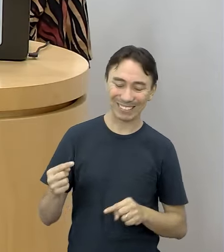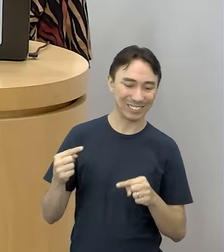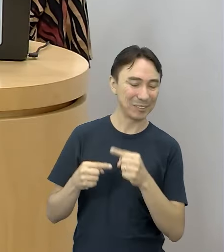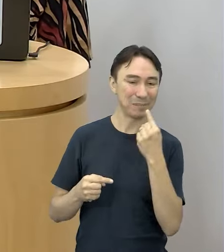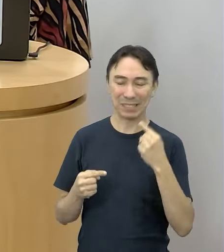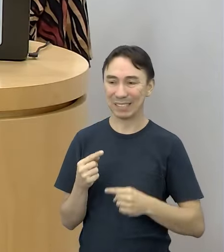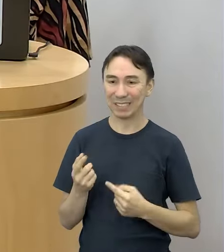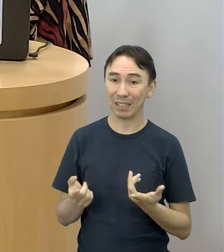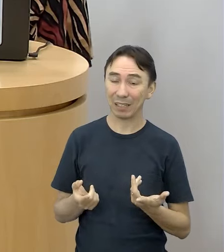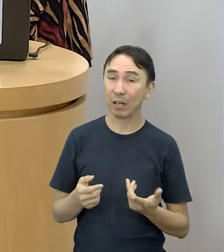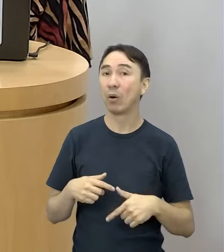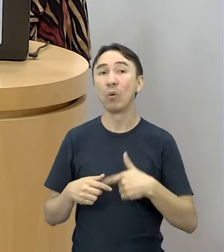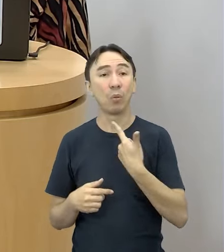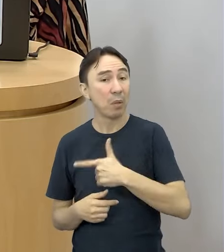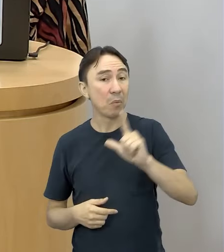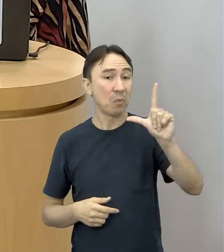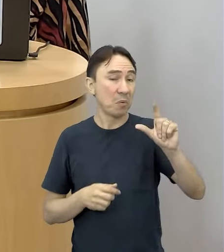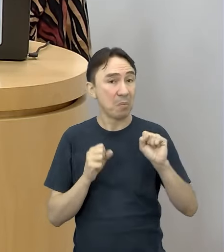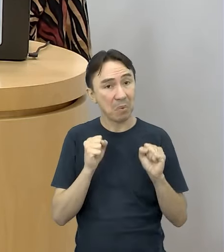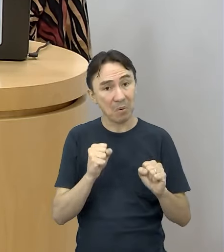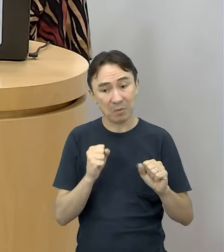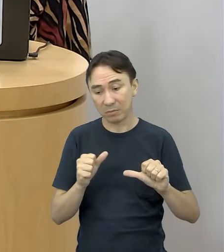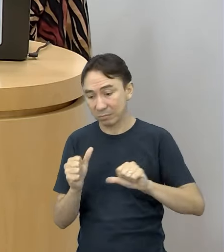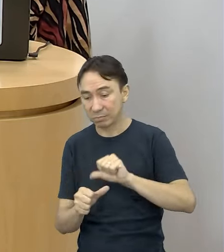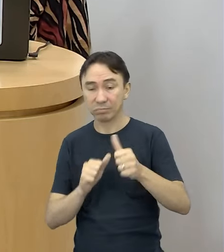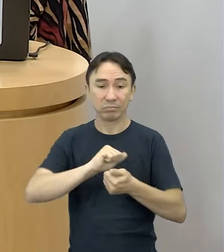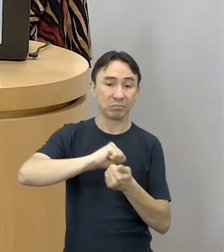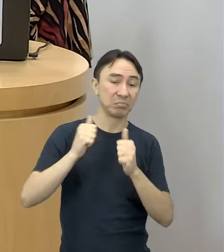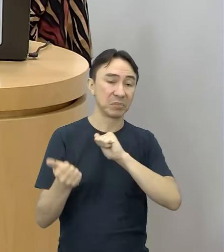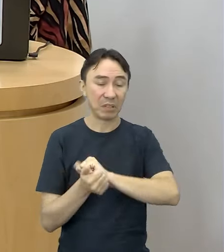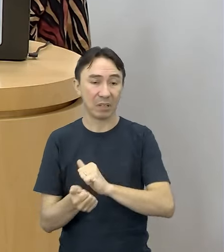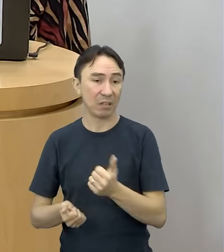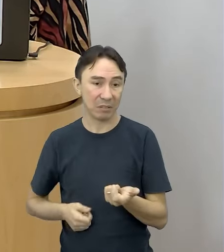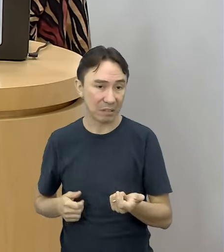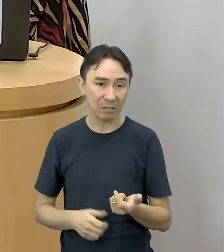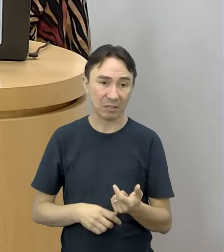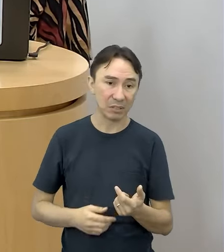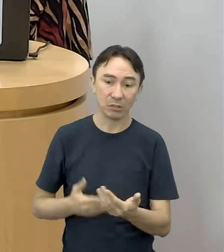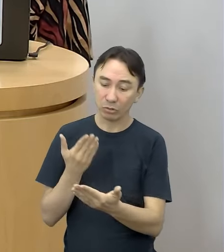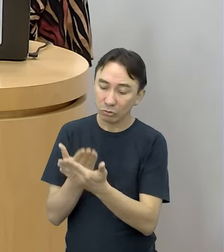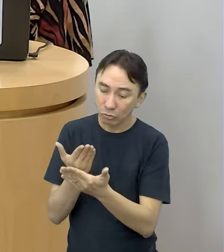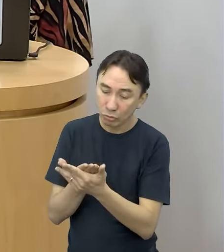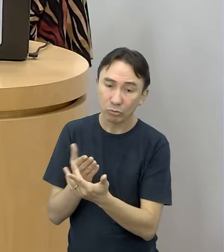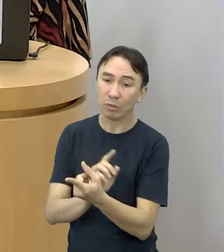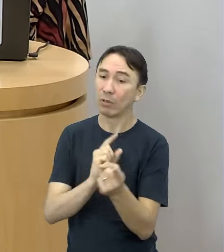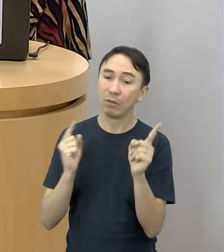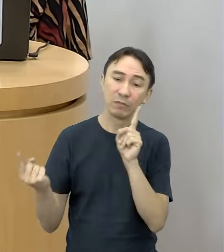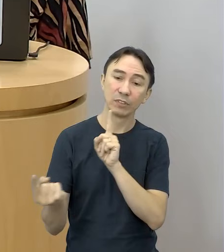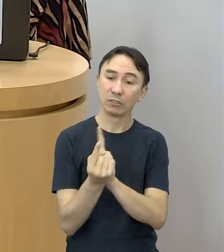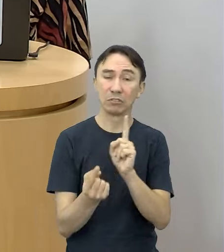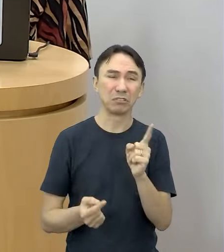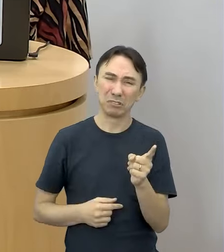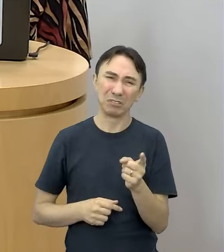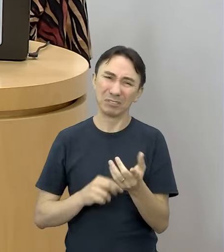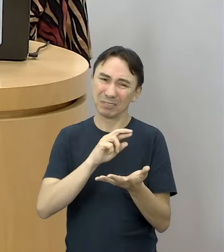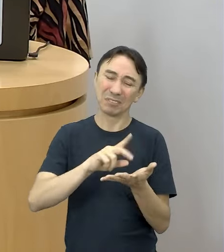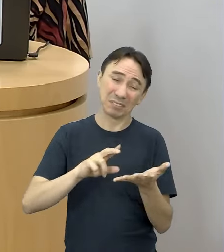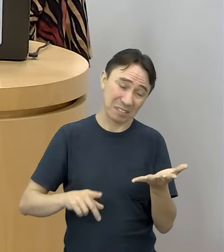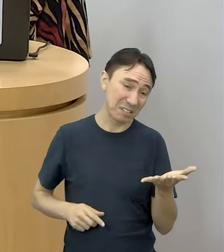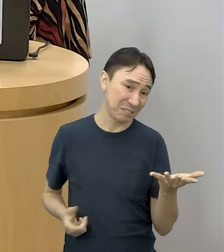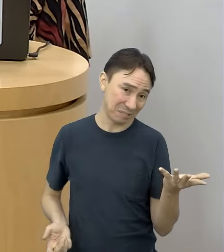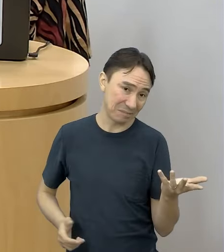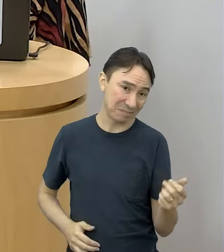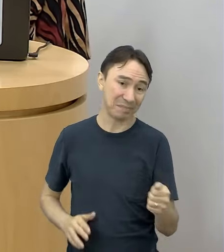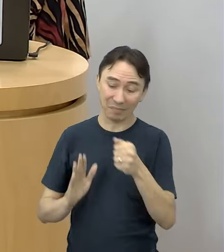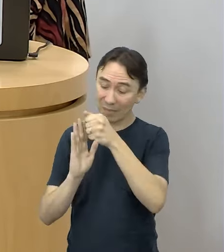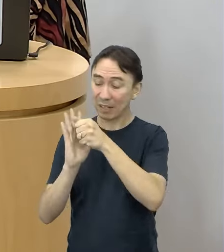outro tipo de metodologia ativa aí. E lembrando também que essa é uma das propostas, né? Sempre a gente, todas as atividades elas pressupõem ali, elas